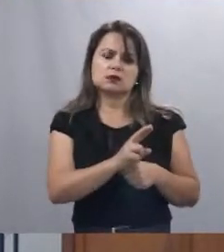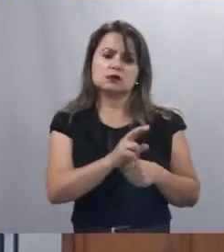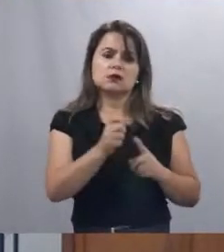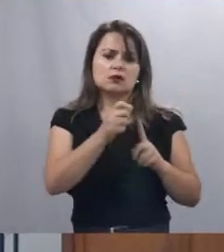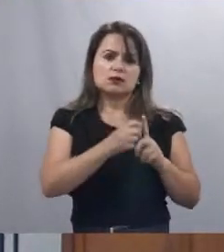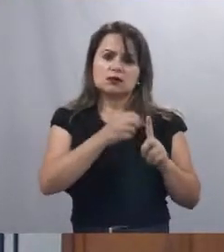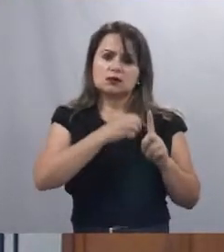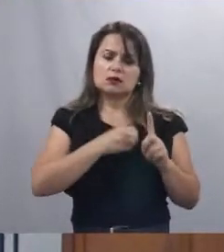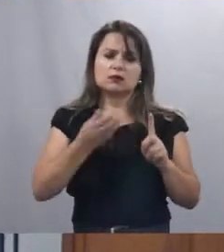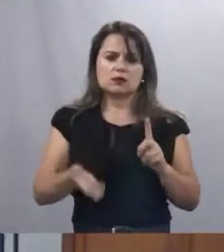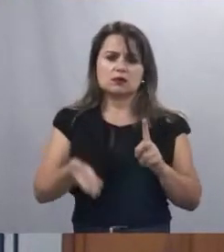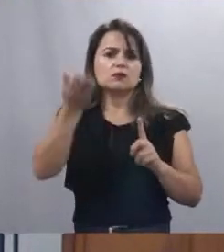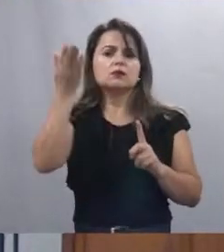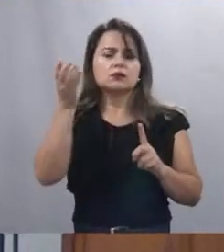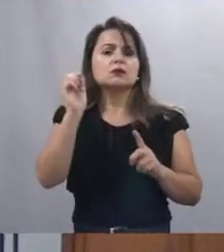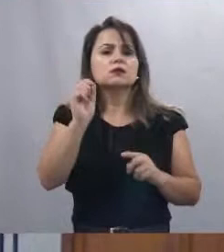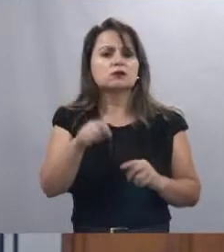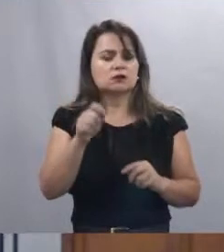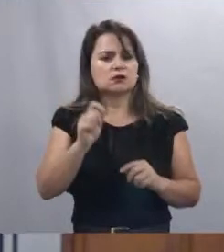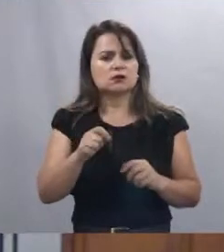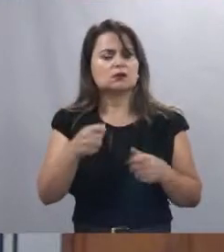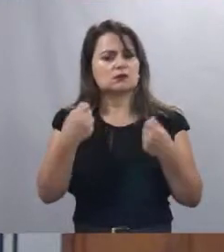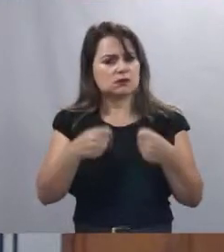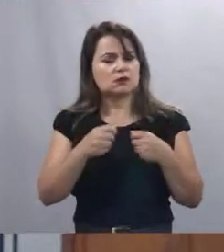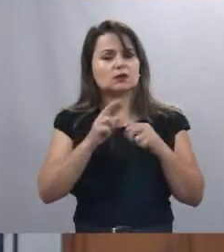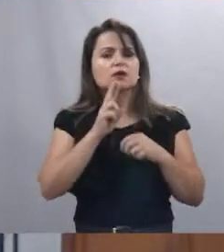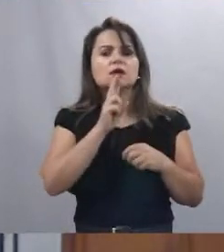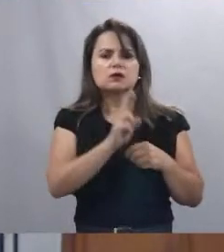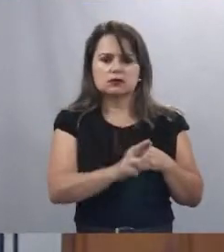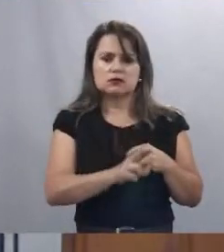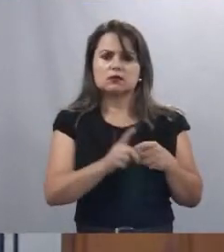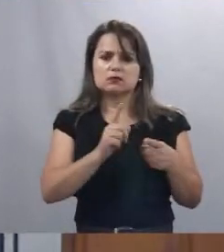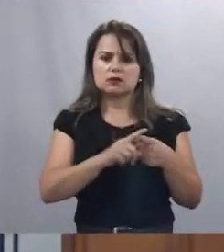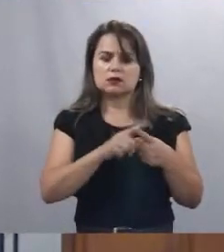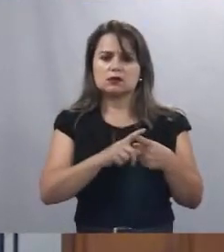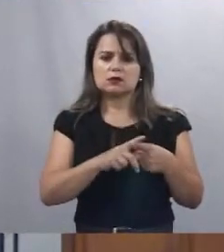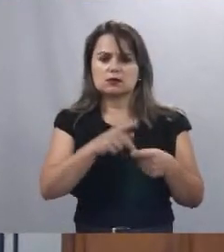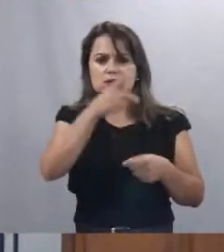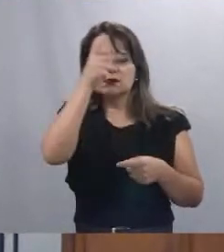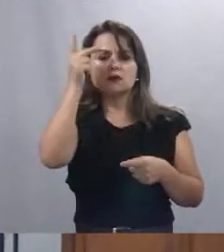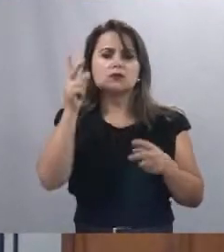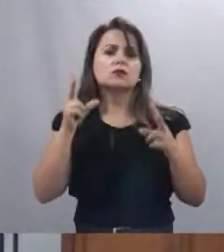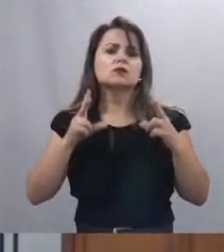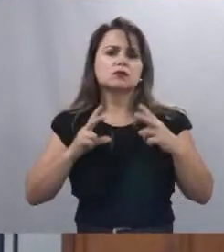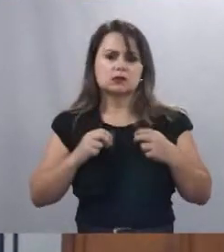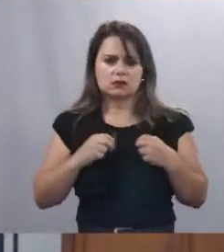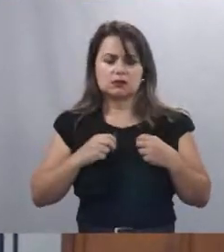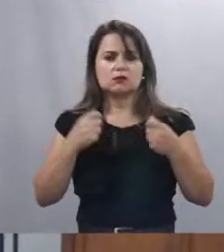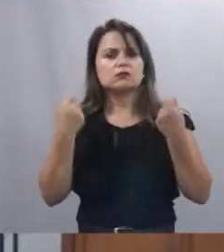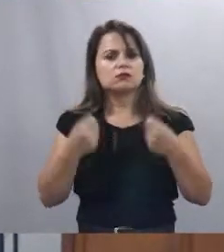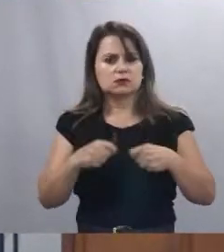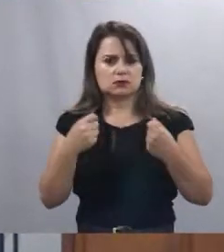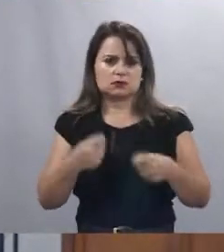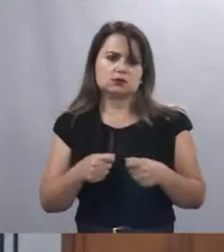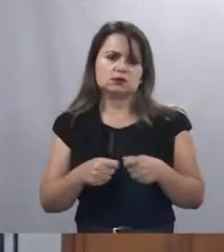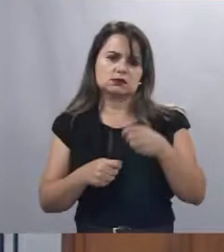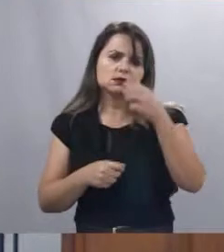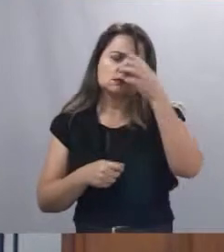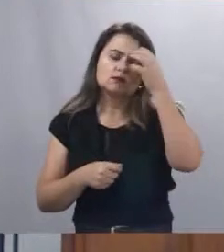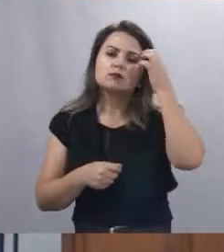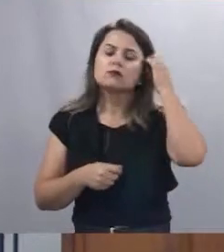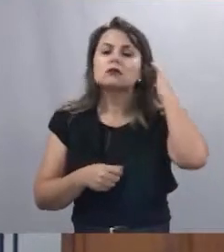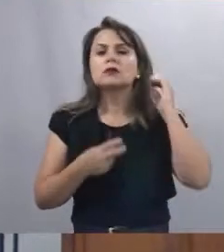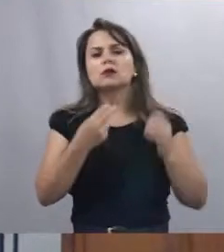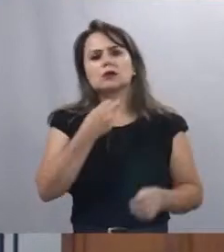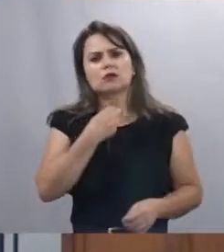dê uma resposta para os servidores. Eles merecem, eles precisam. Não pode ficar assim, um aumento que foi